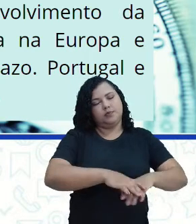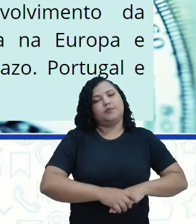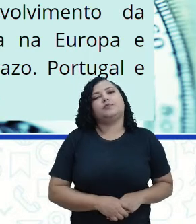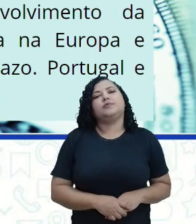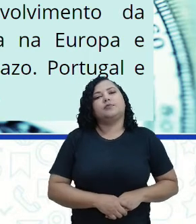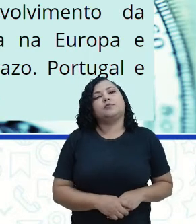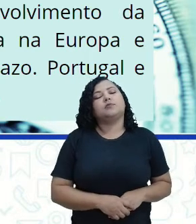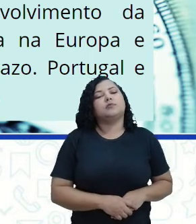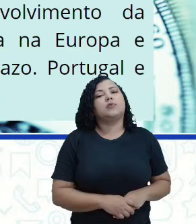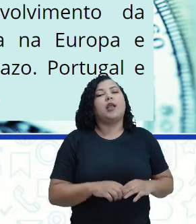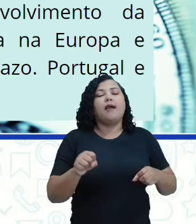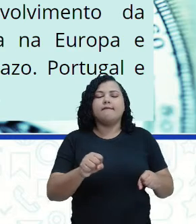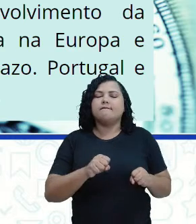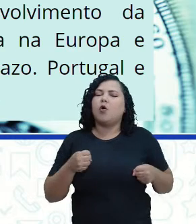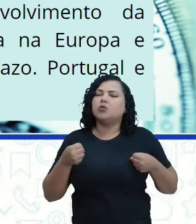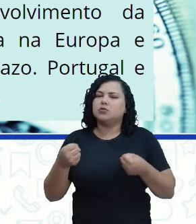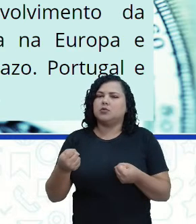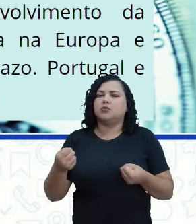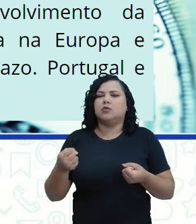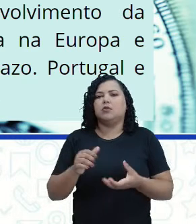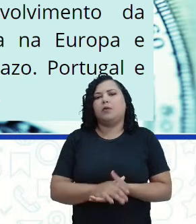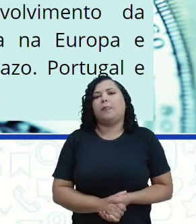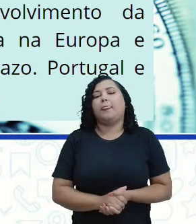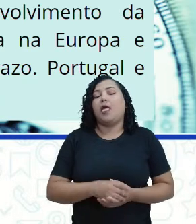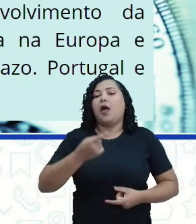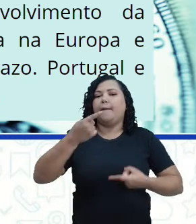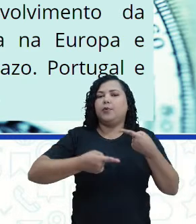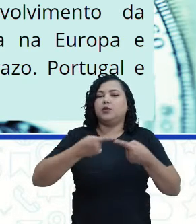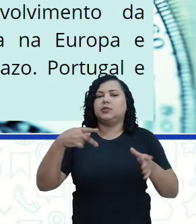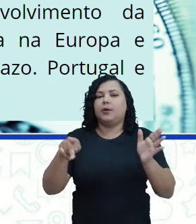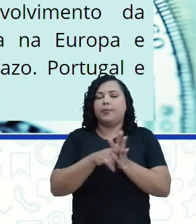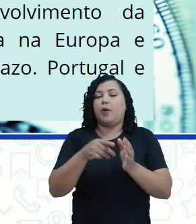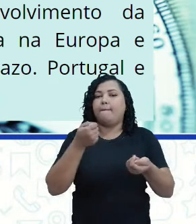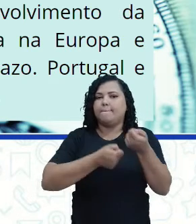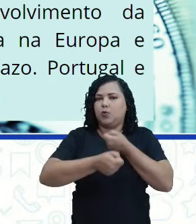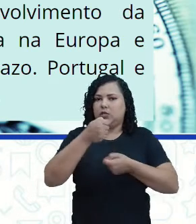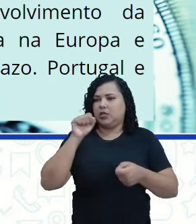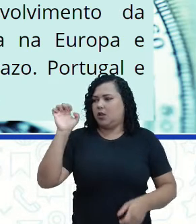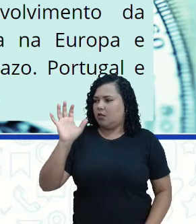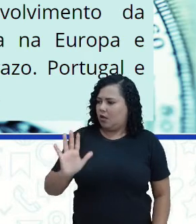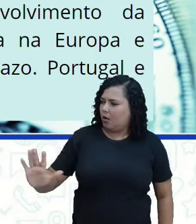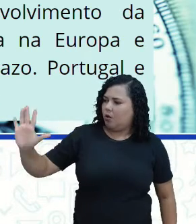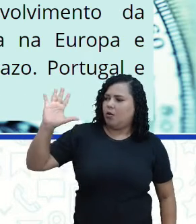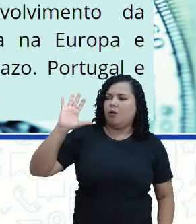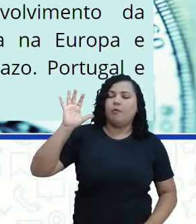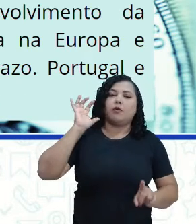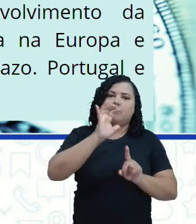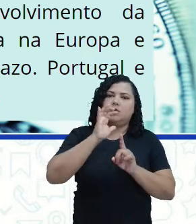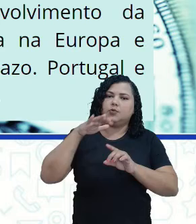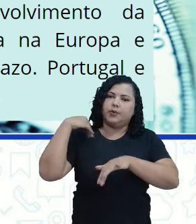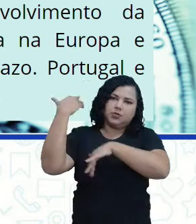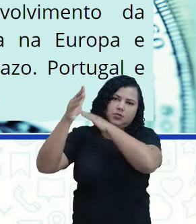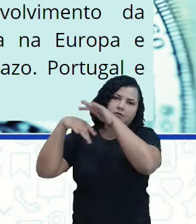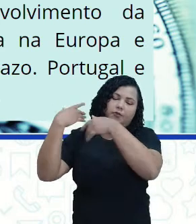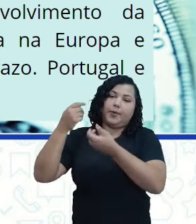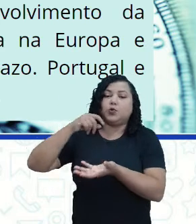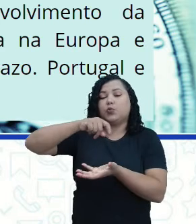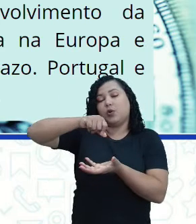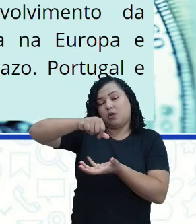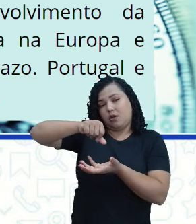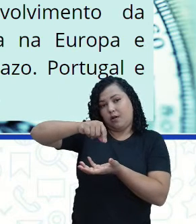colonização, reforçando, em certa medida, a política monetária da Europa e contribuindo para o desenvolvimento do